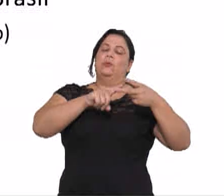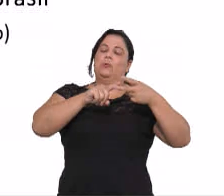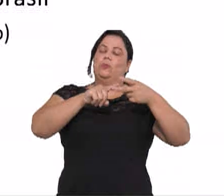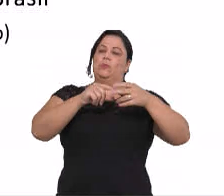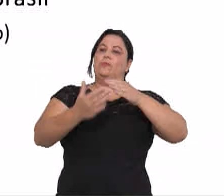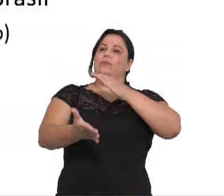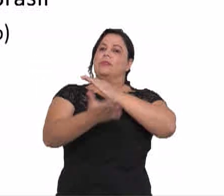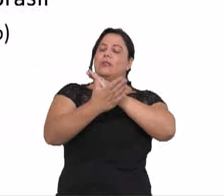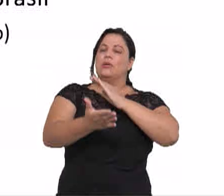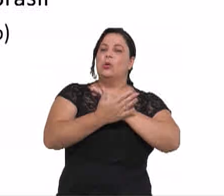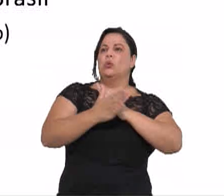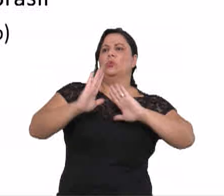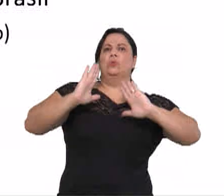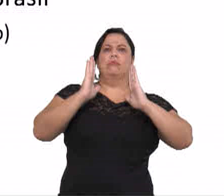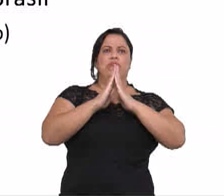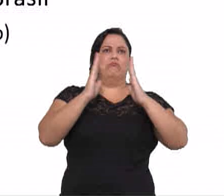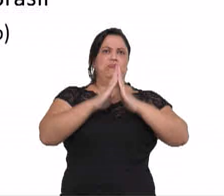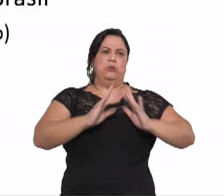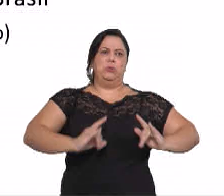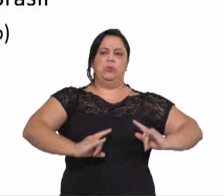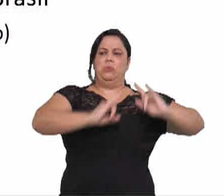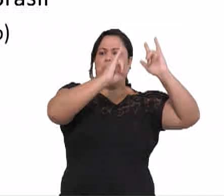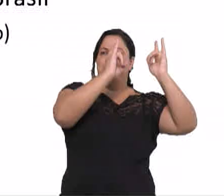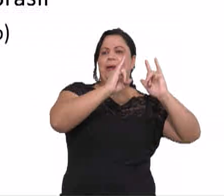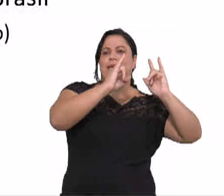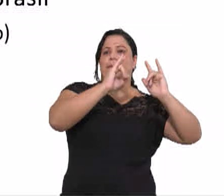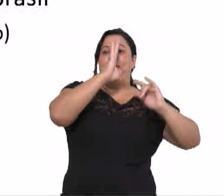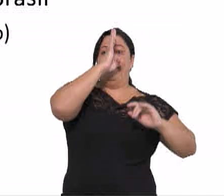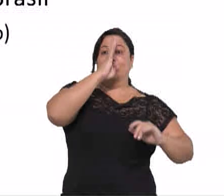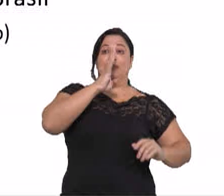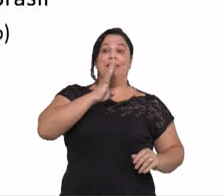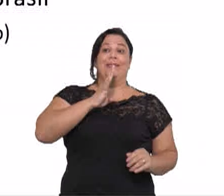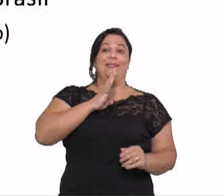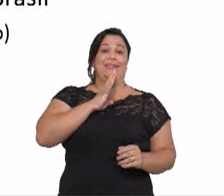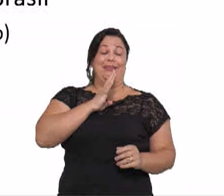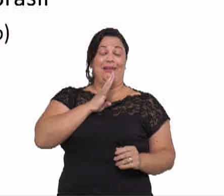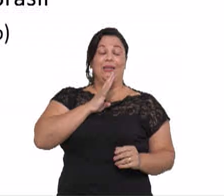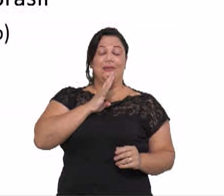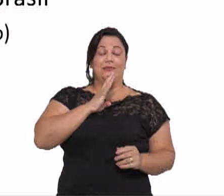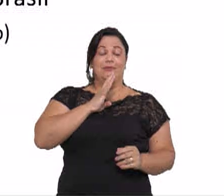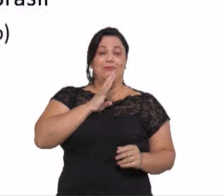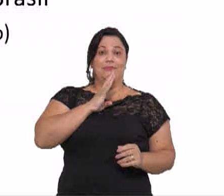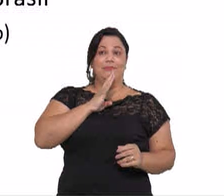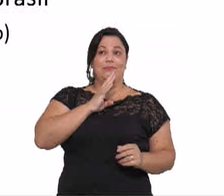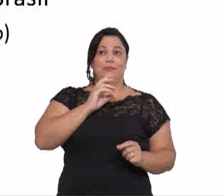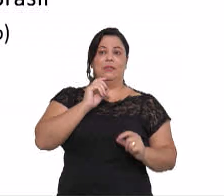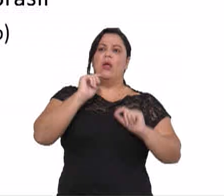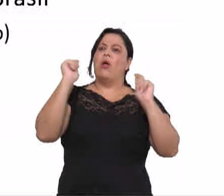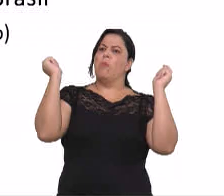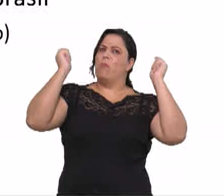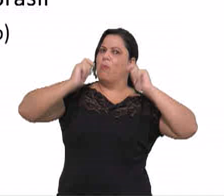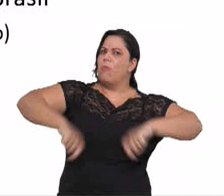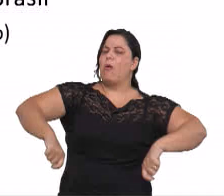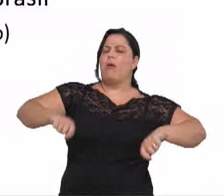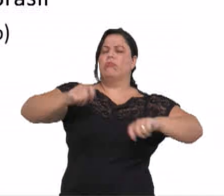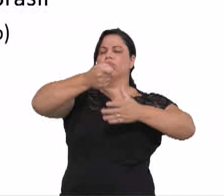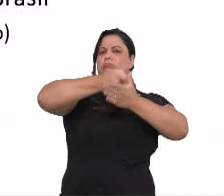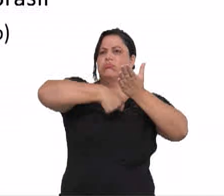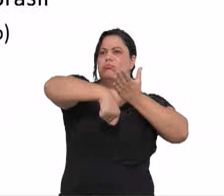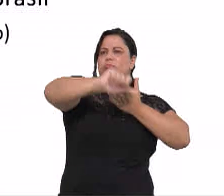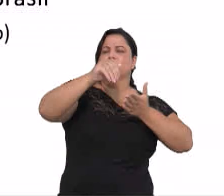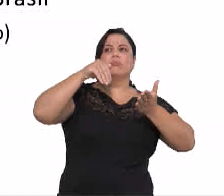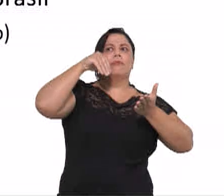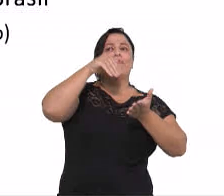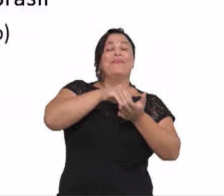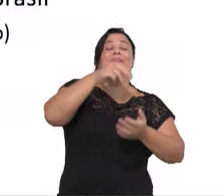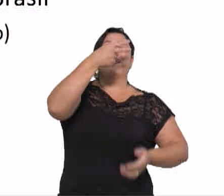ou apartamento de graça, verba para contratar até 25 funcionários, de R$